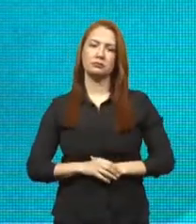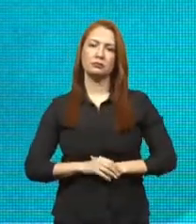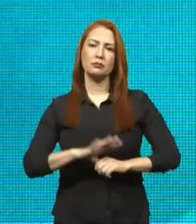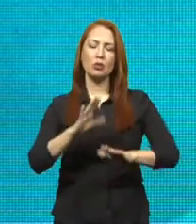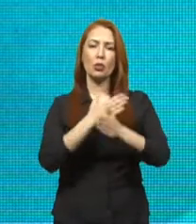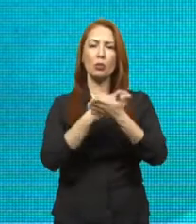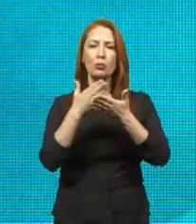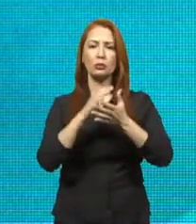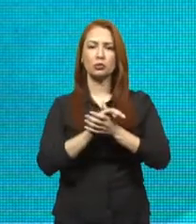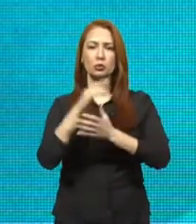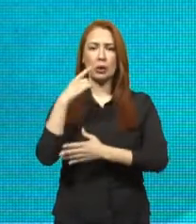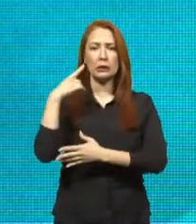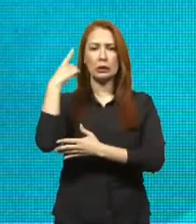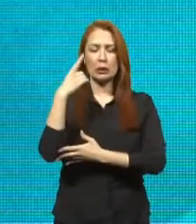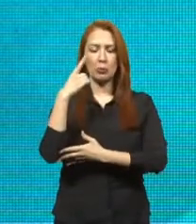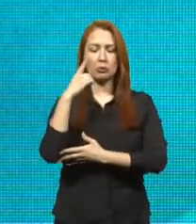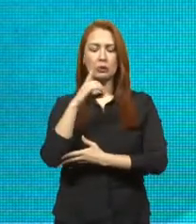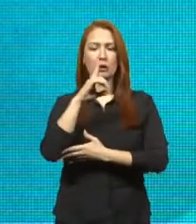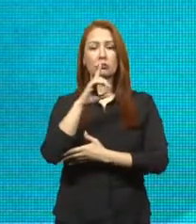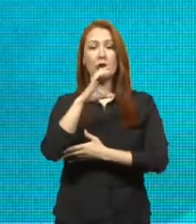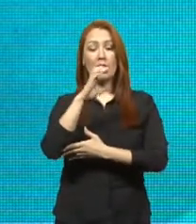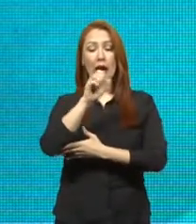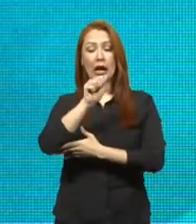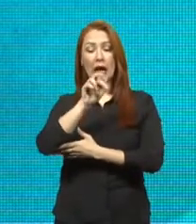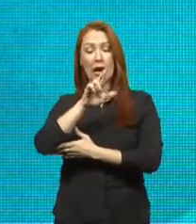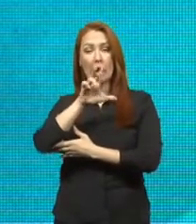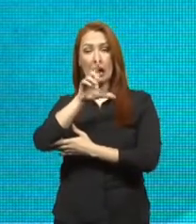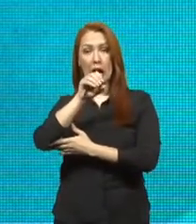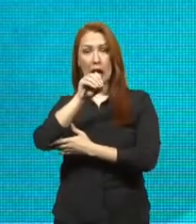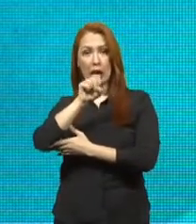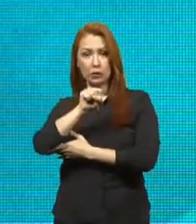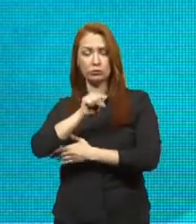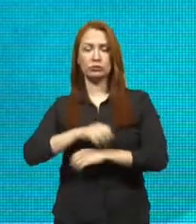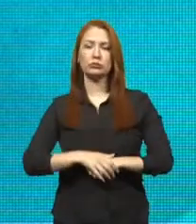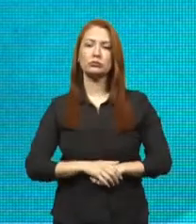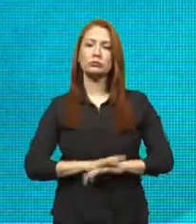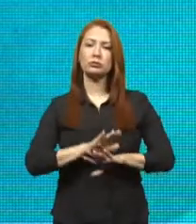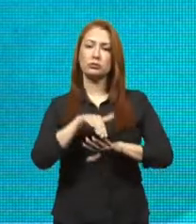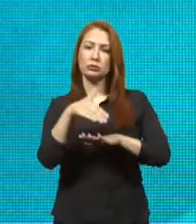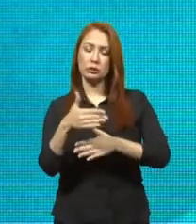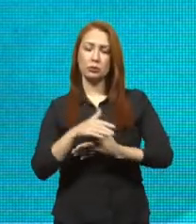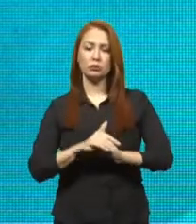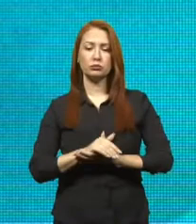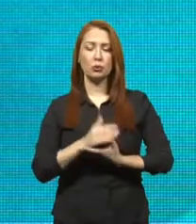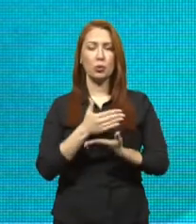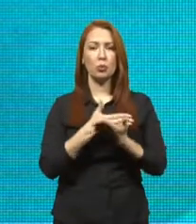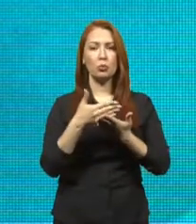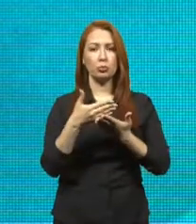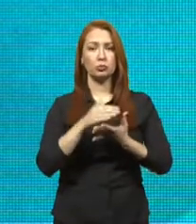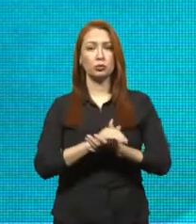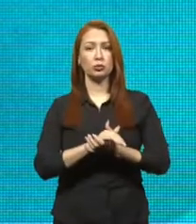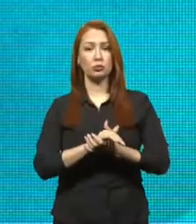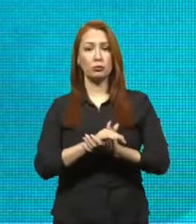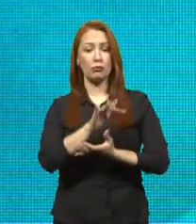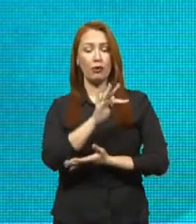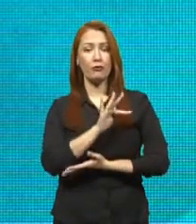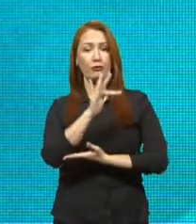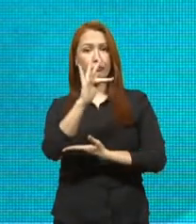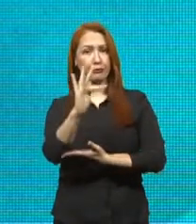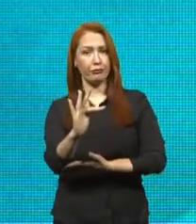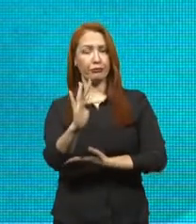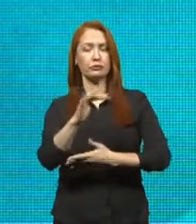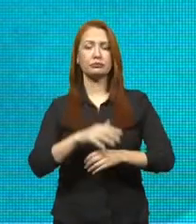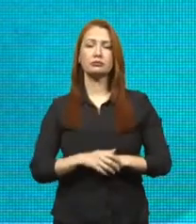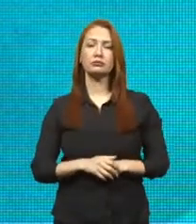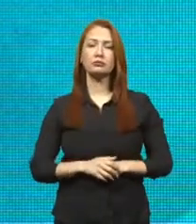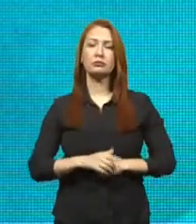deputado Carlos Gomes na esfera federal, né? Onde ele tem um PL que está em